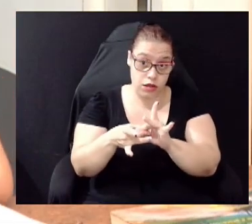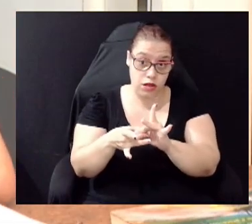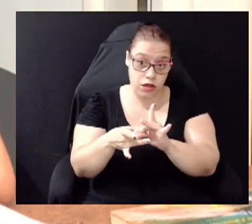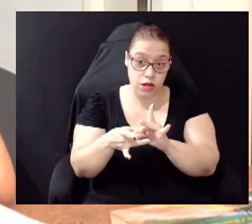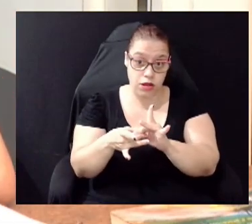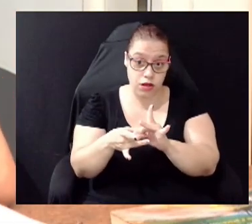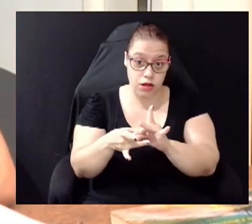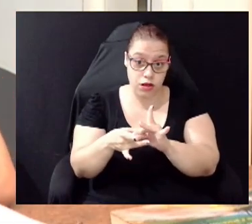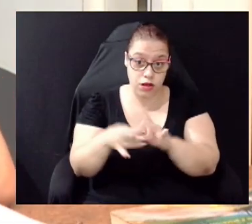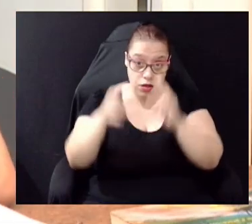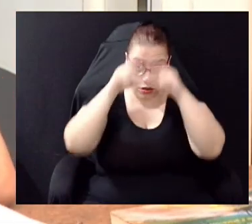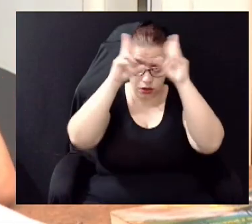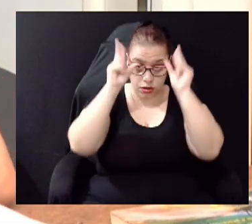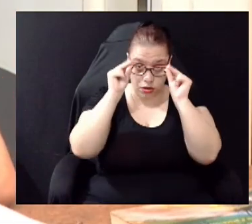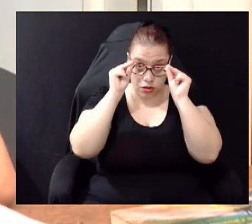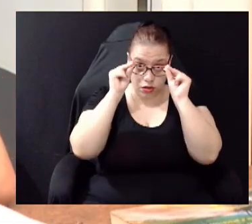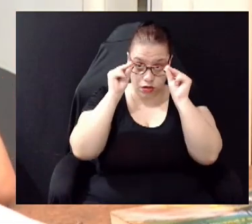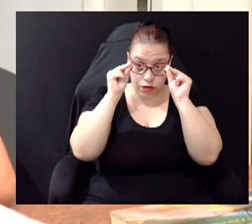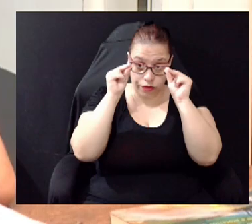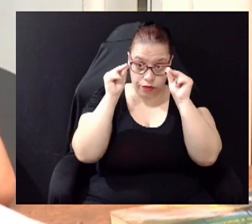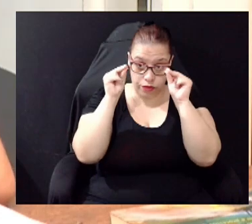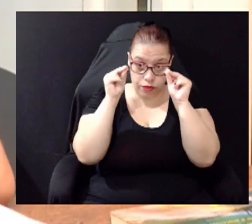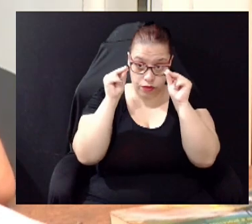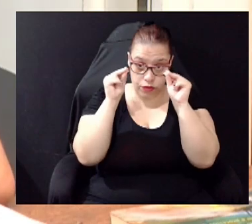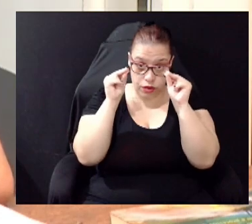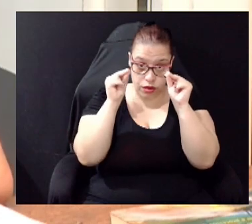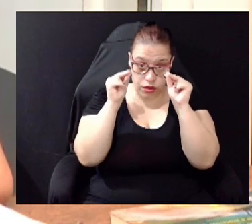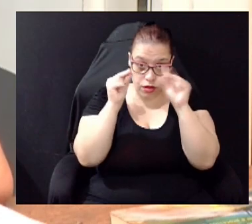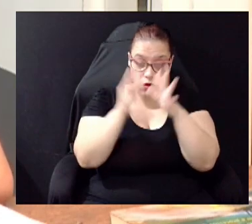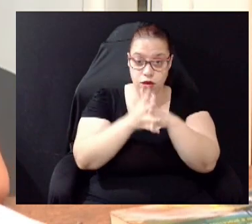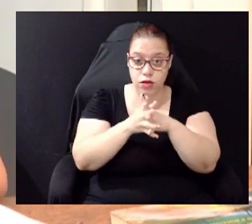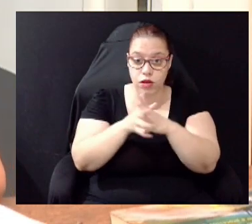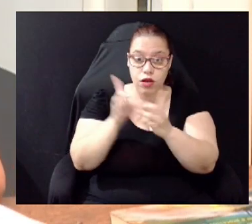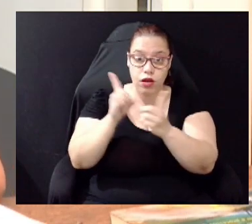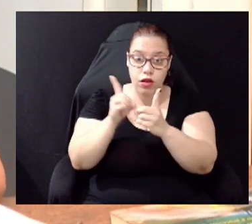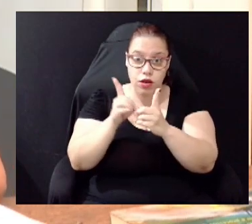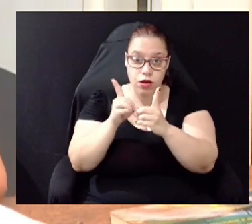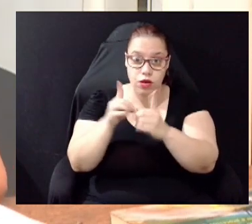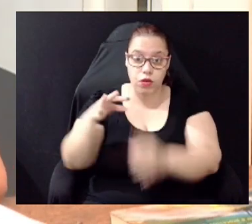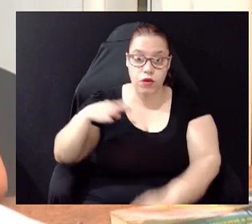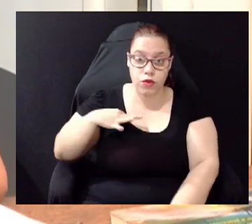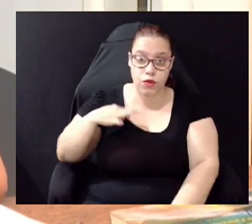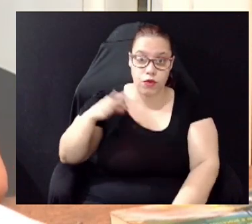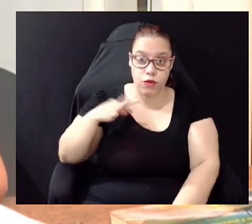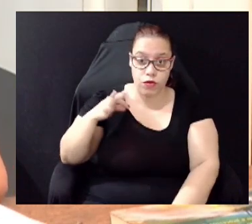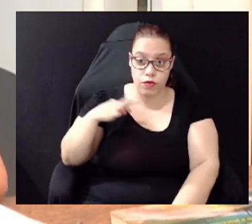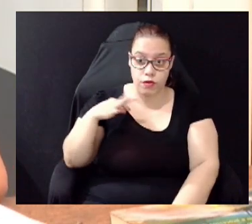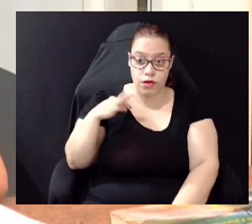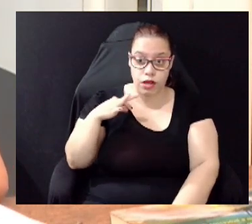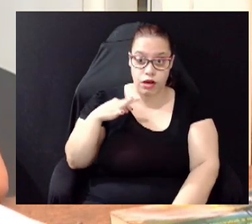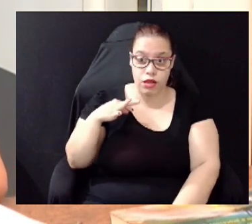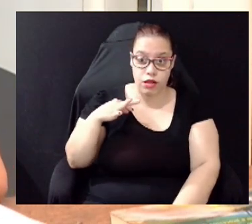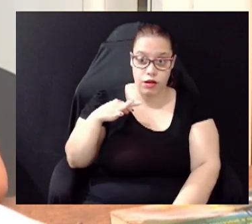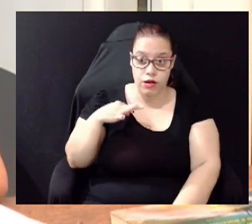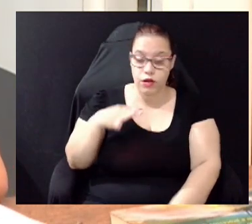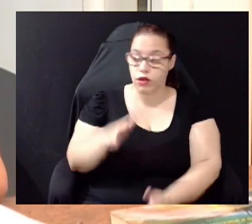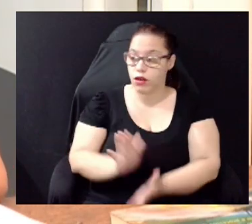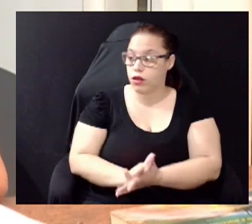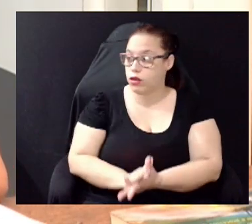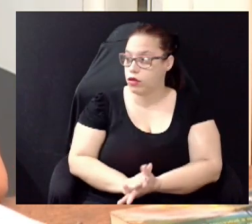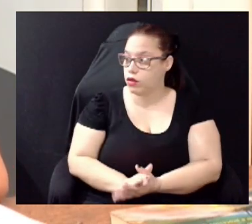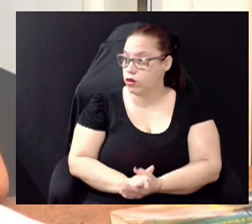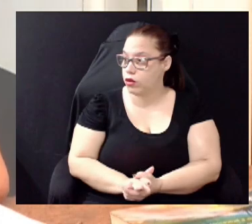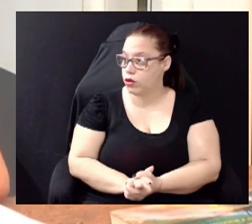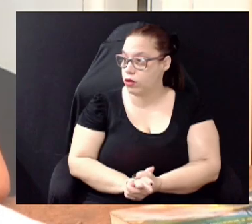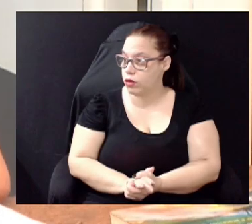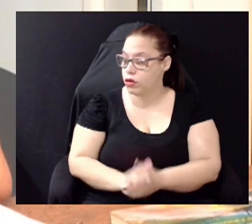enfermeiras, de que a gente não vai fazer os atendimentos como voluntariado, que é mais uma forma, assim como o trabalho doméstico,